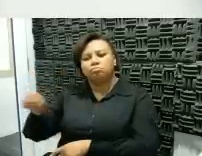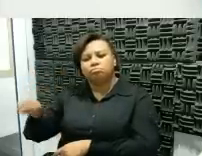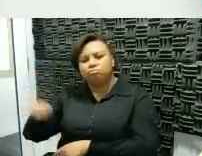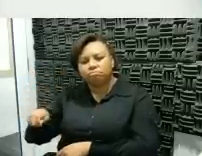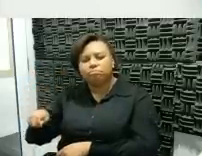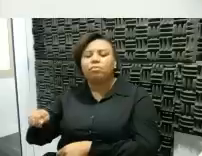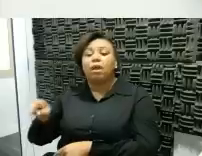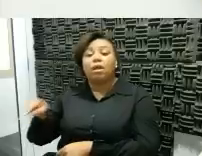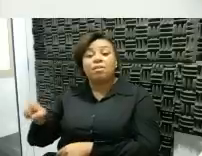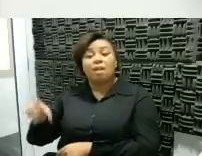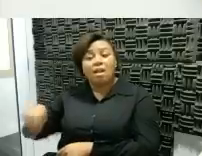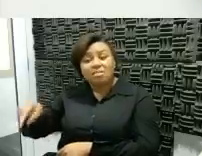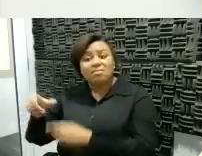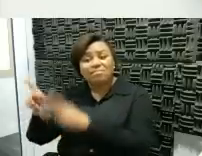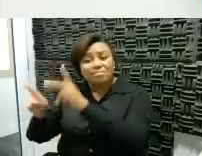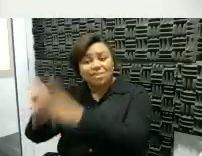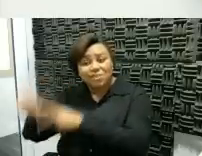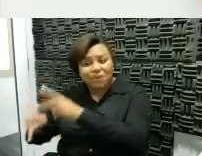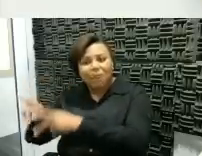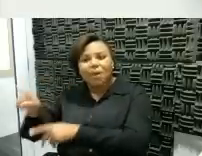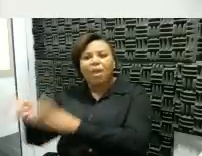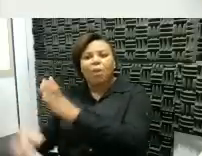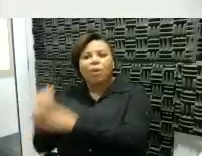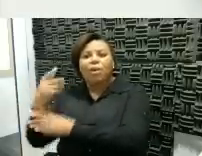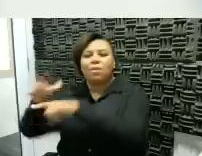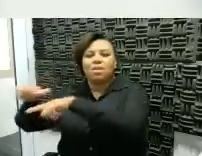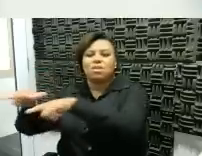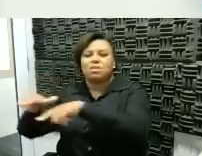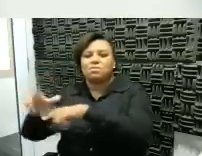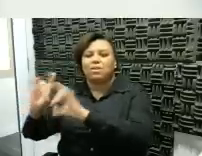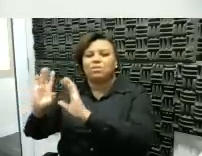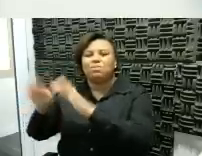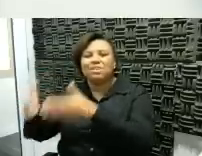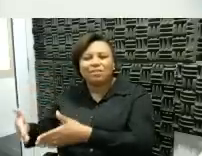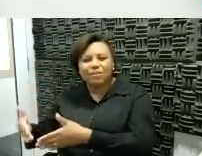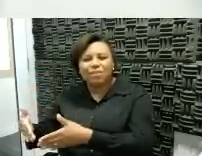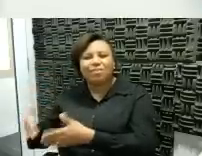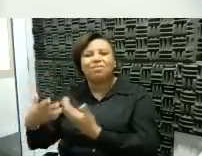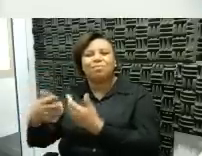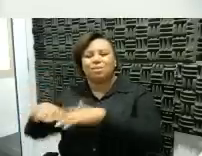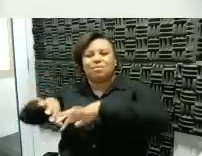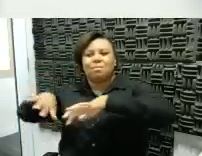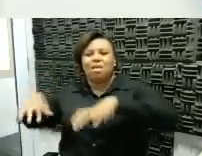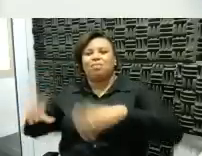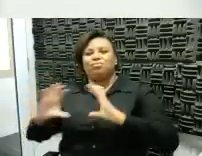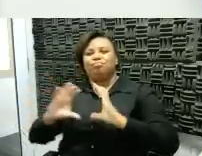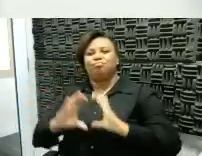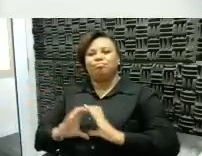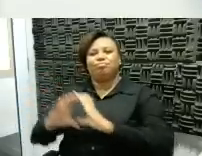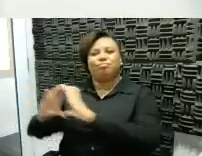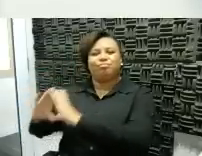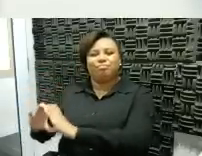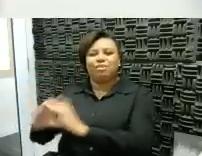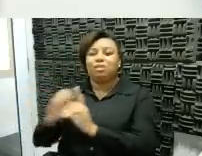eu crio espaços especiais espaços separados né Eh da sociedade para que elas também tenham Educação digamos